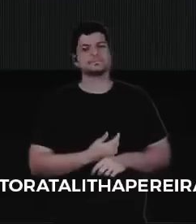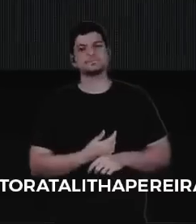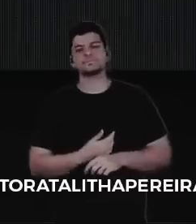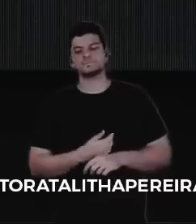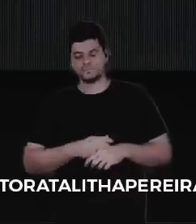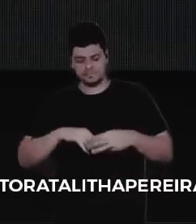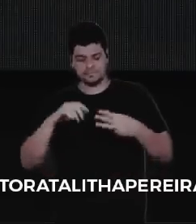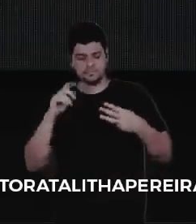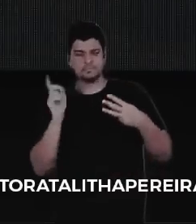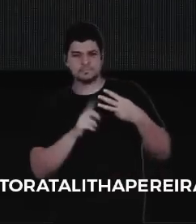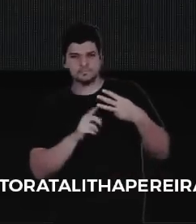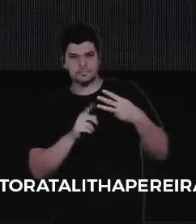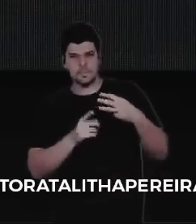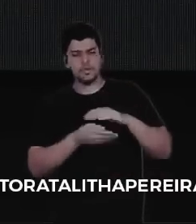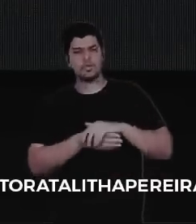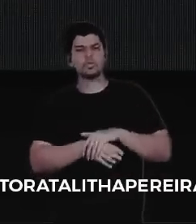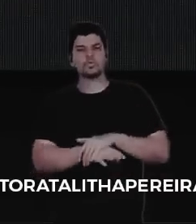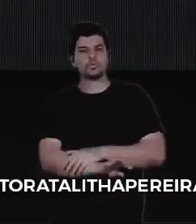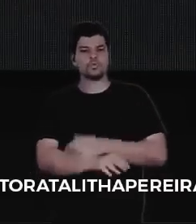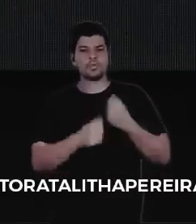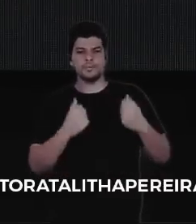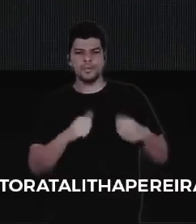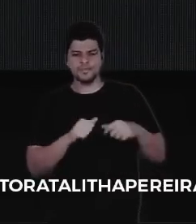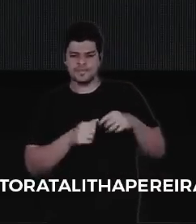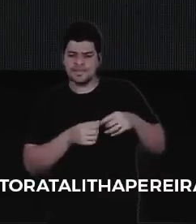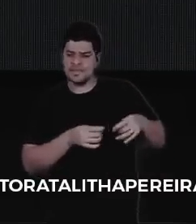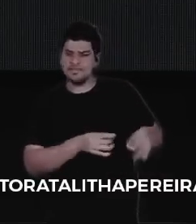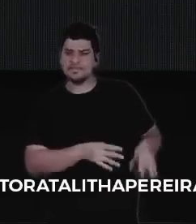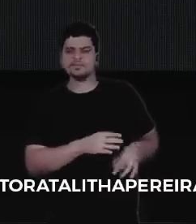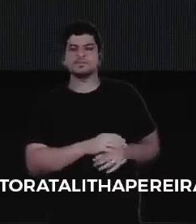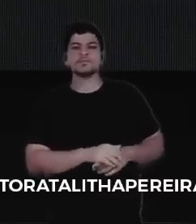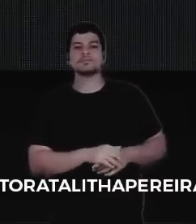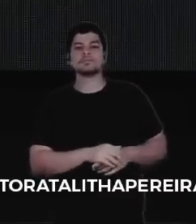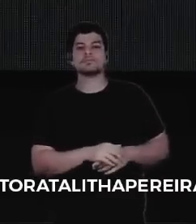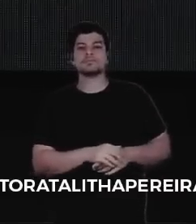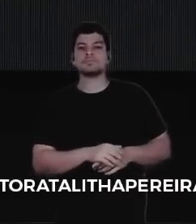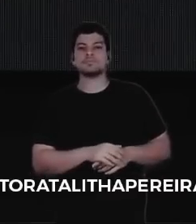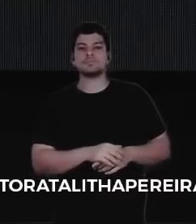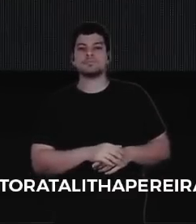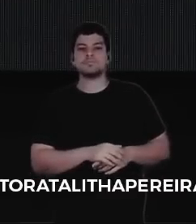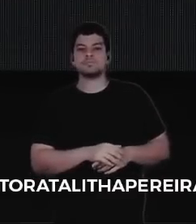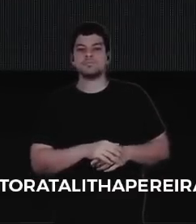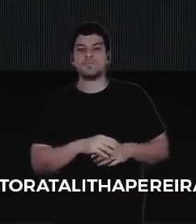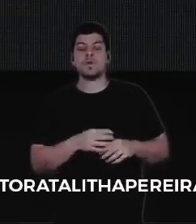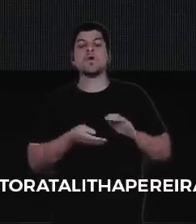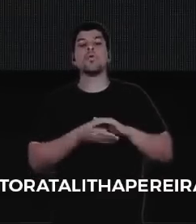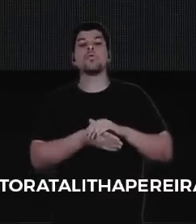Terceiro hábito que a gente precisa arrancar da nossa vida: o hábito da indisciplina.